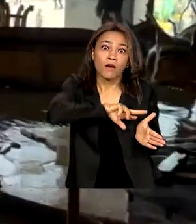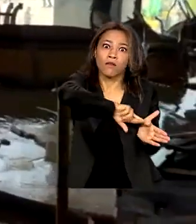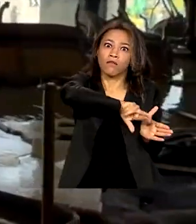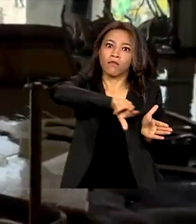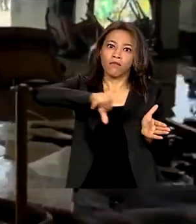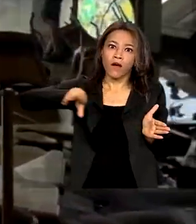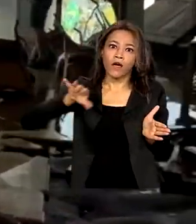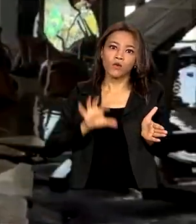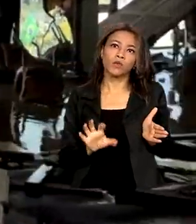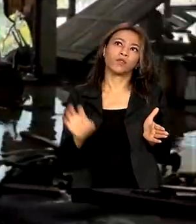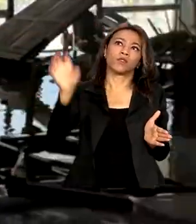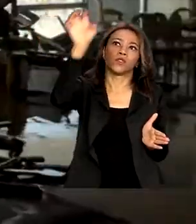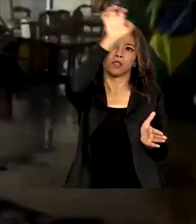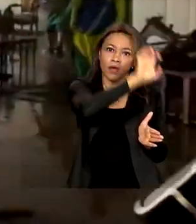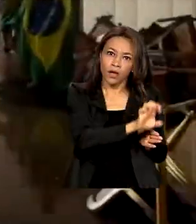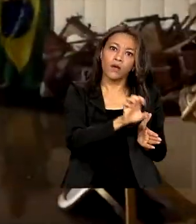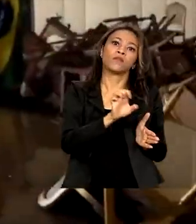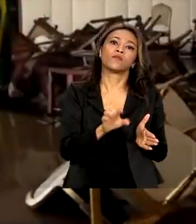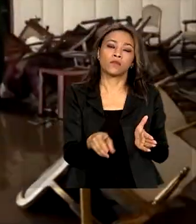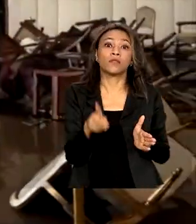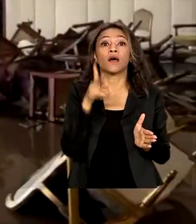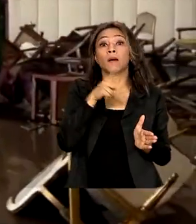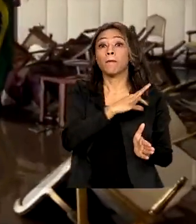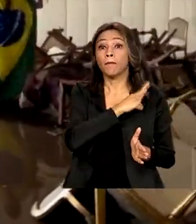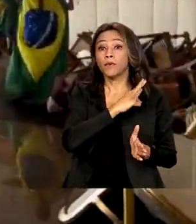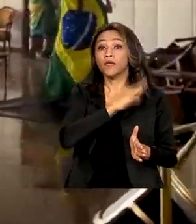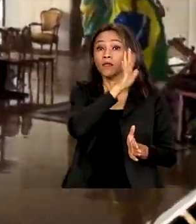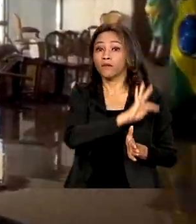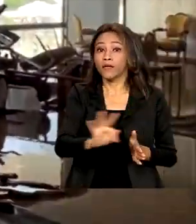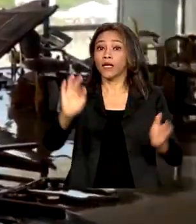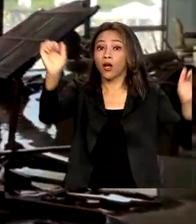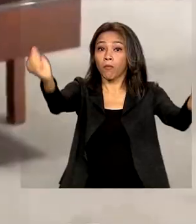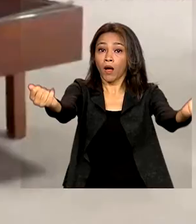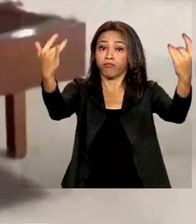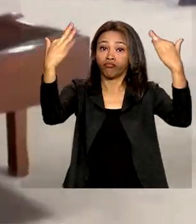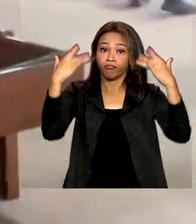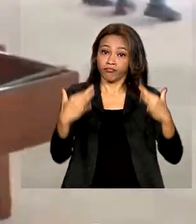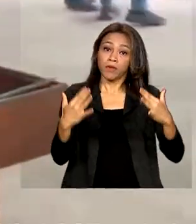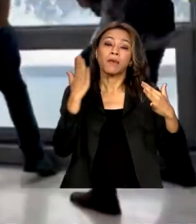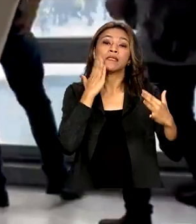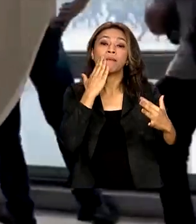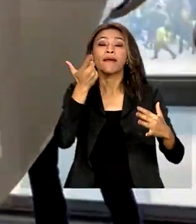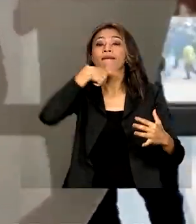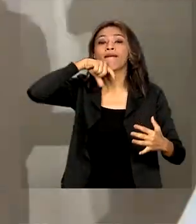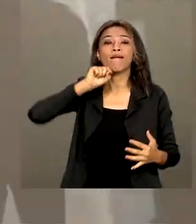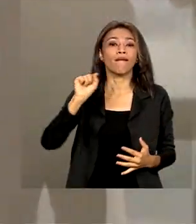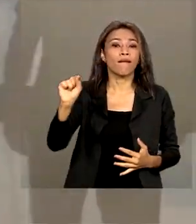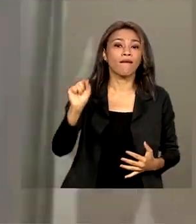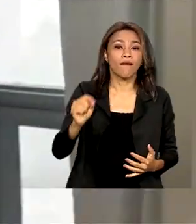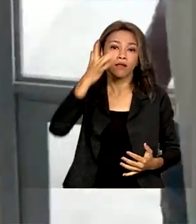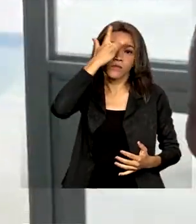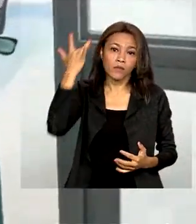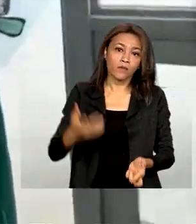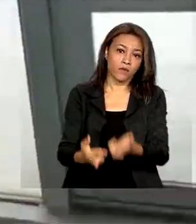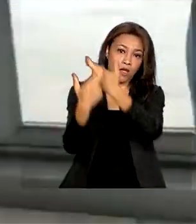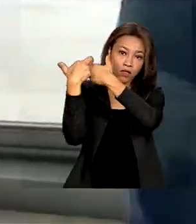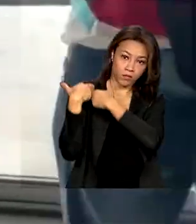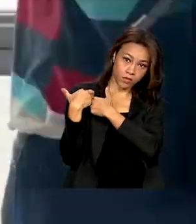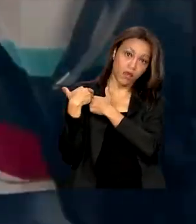estados, né, já foram mobilizados e iniciaram perícias e identificação dos responsáveis, inclusive com sistemas